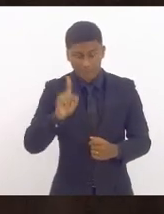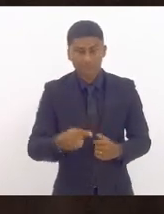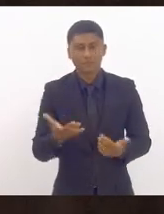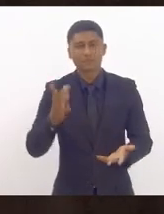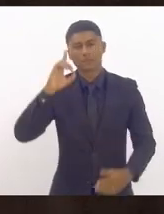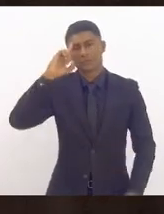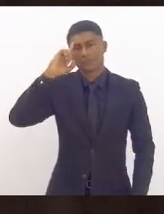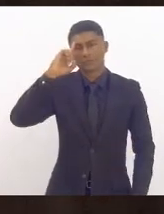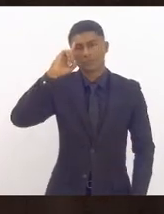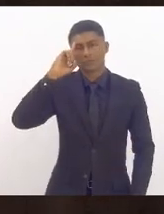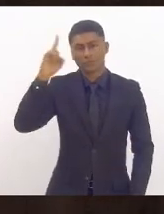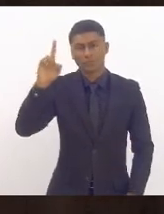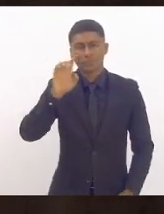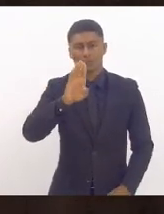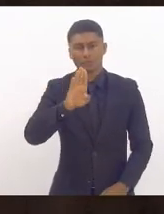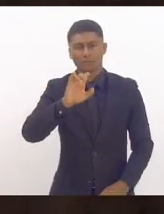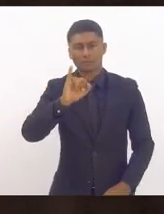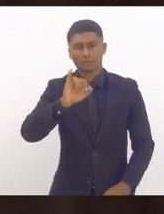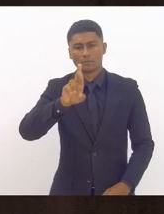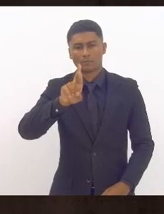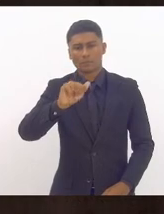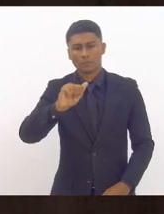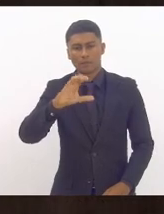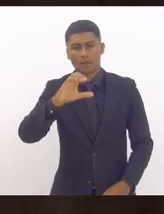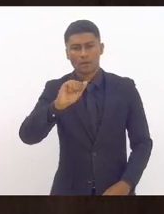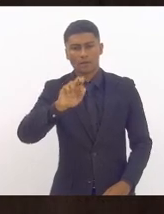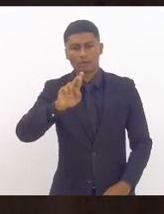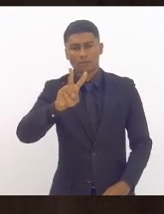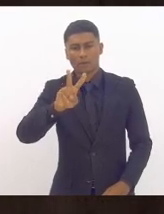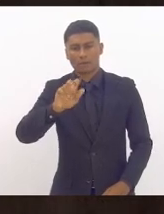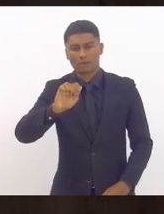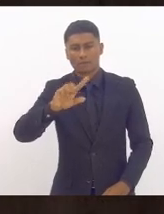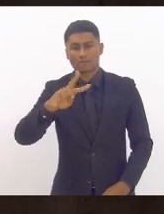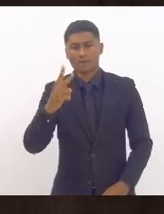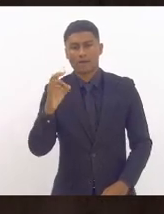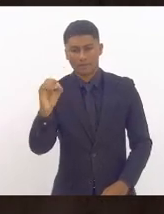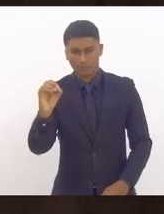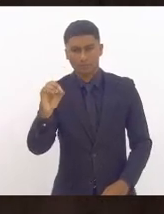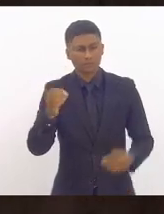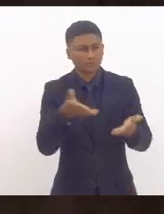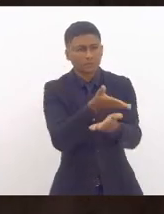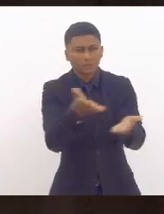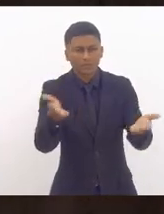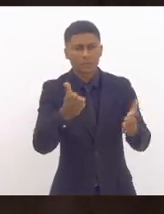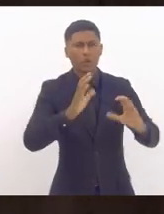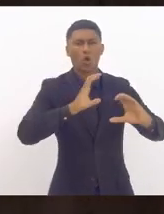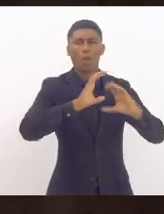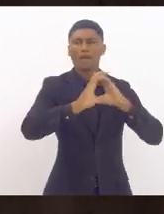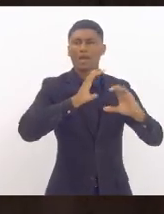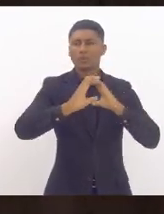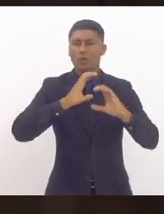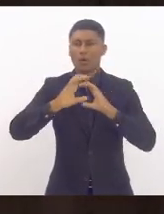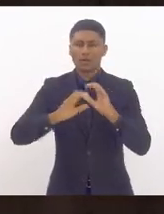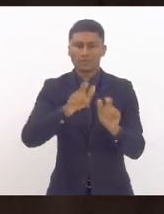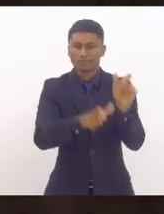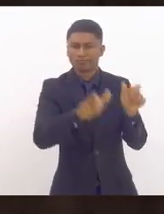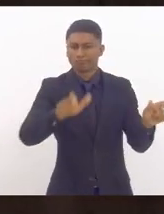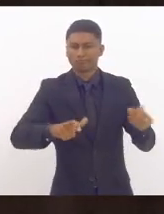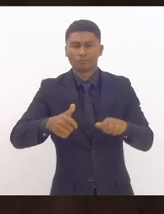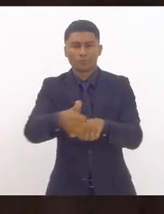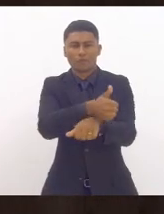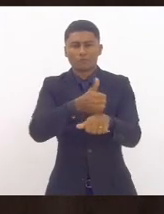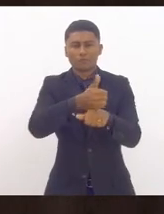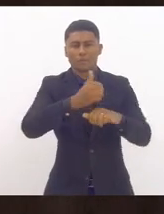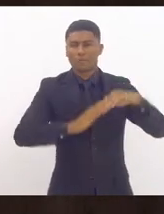Dia Bira Carvalho para comunicadores populares e comunitários, esses que têm um